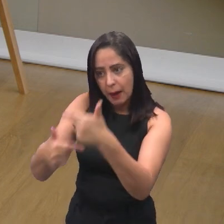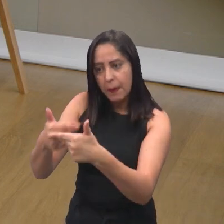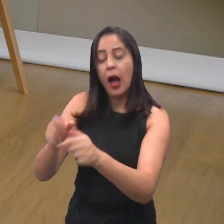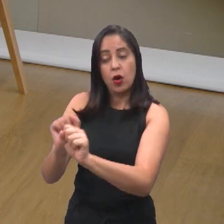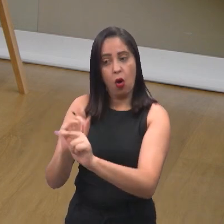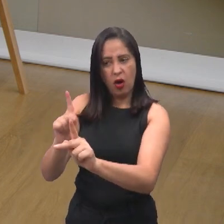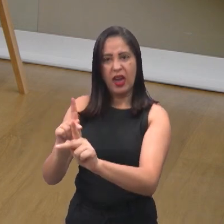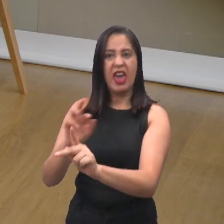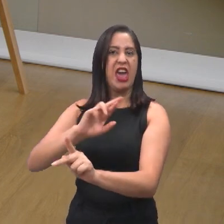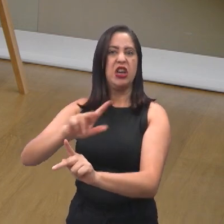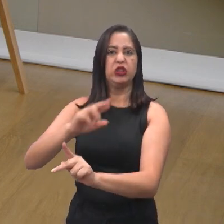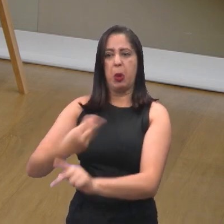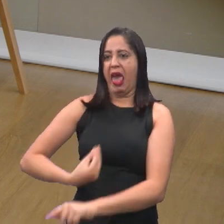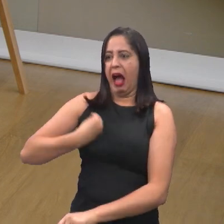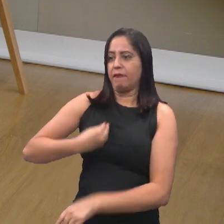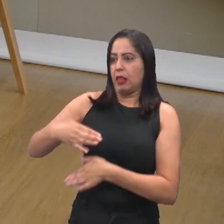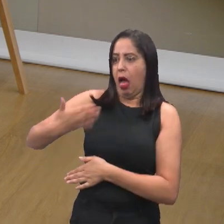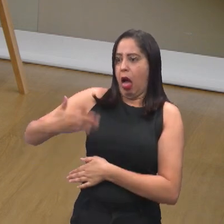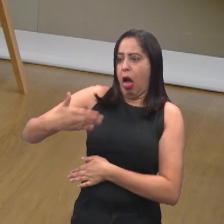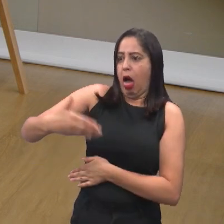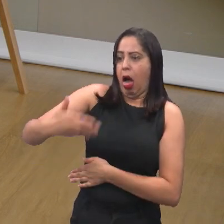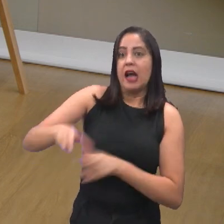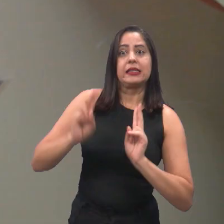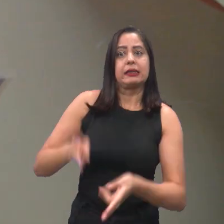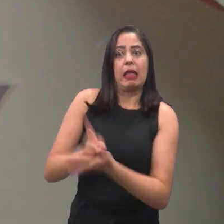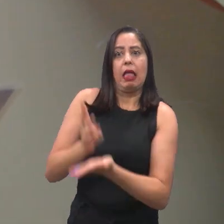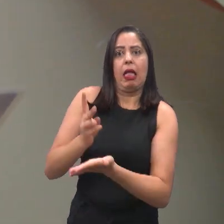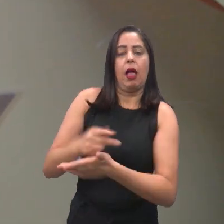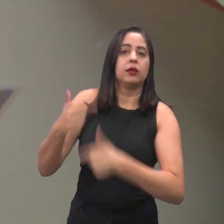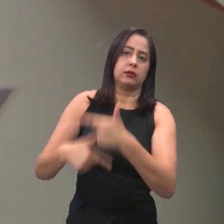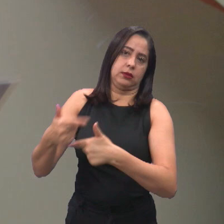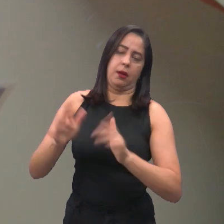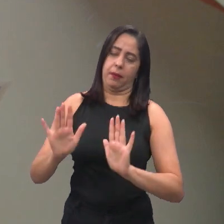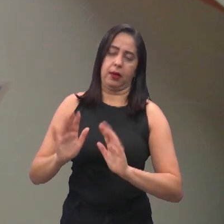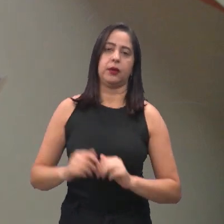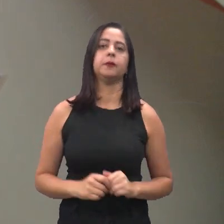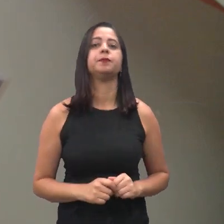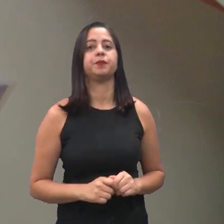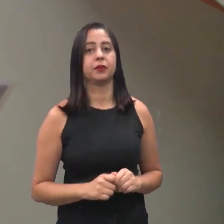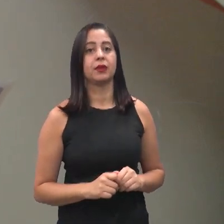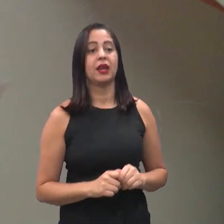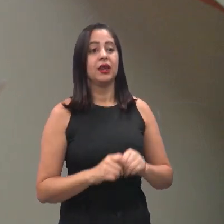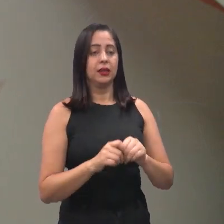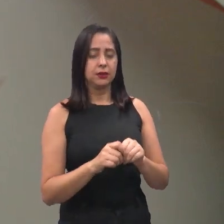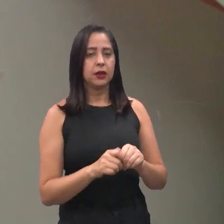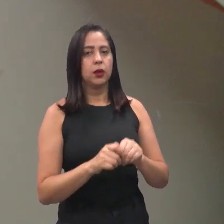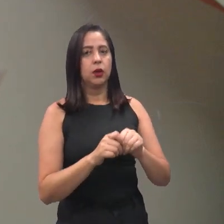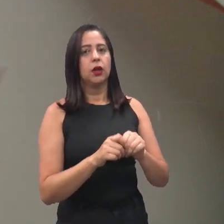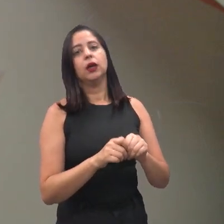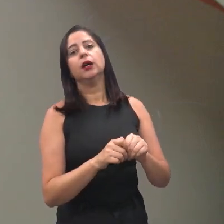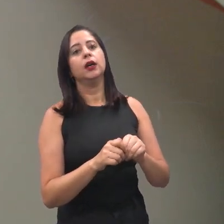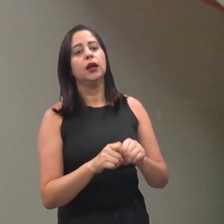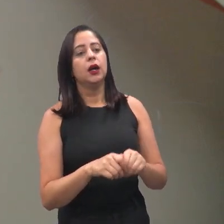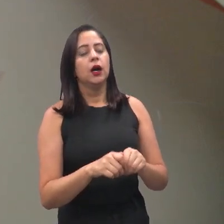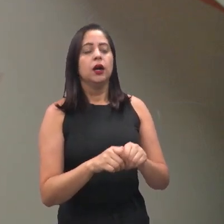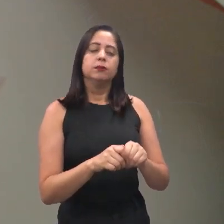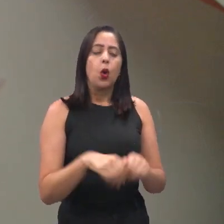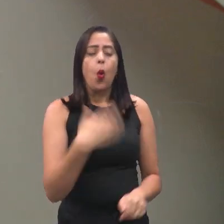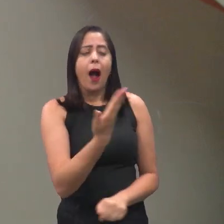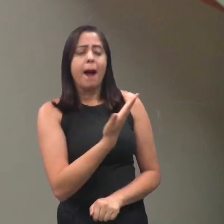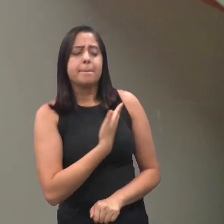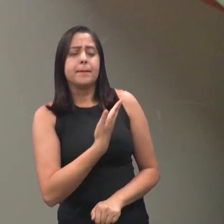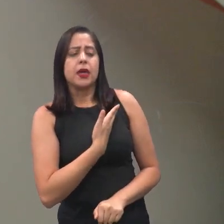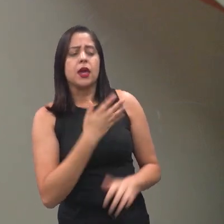trabalho. Perfeito, maravilhosa essa frase. E além do ambiente profissional, como que os familiares, né, os amigos também podem contribuir